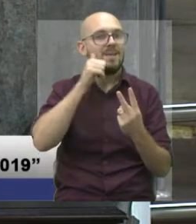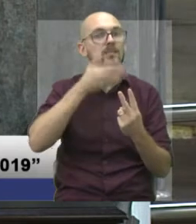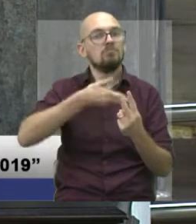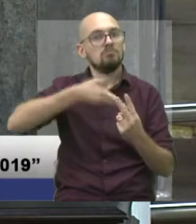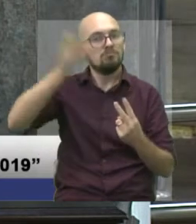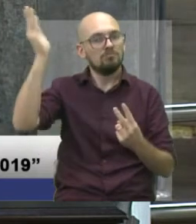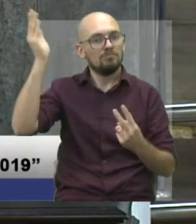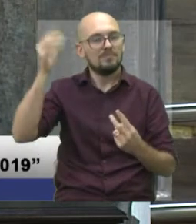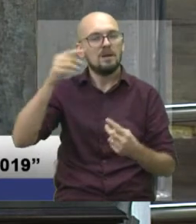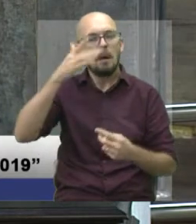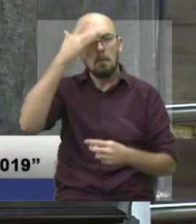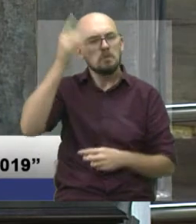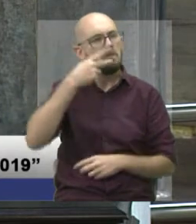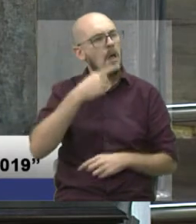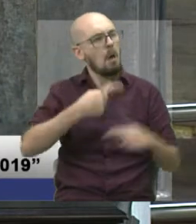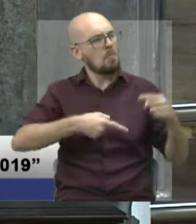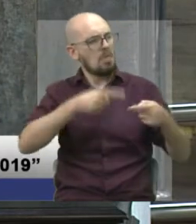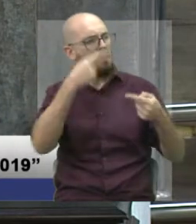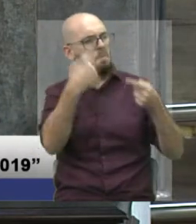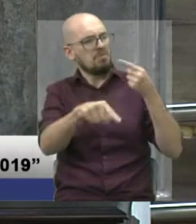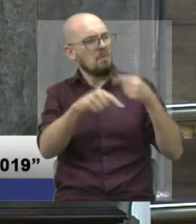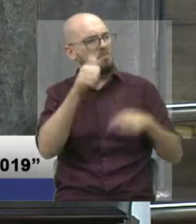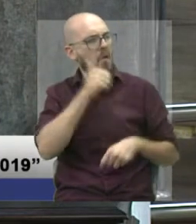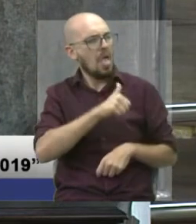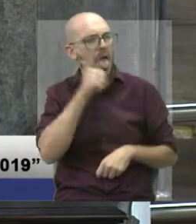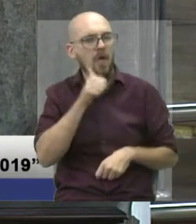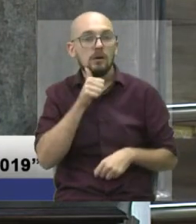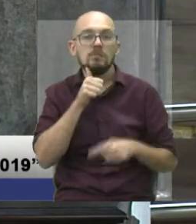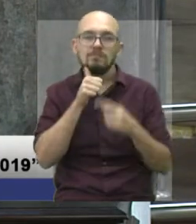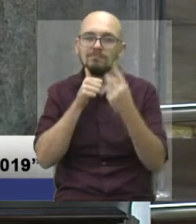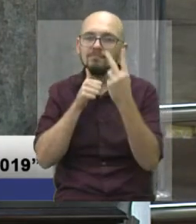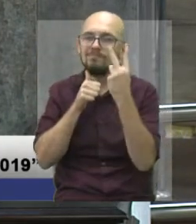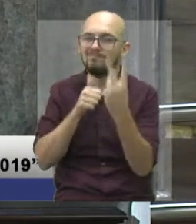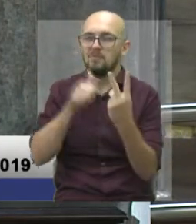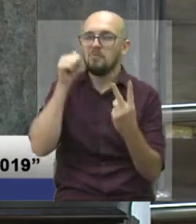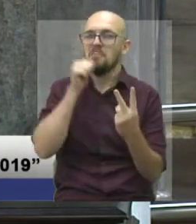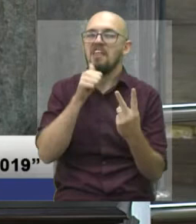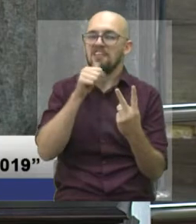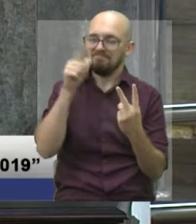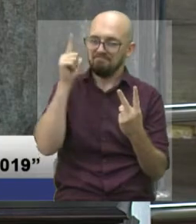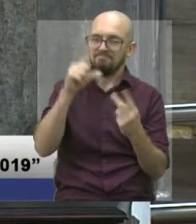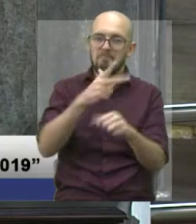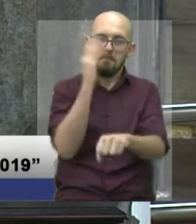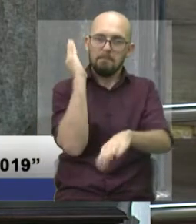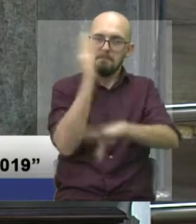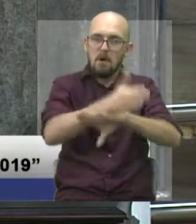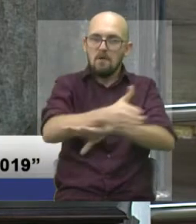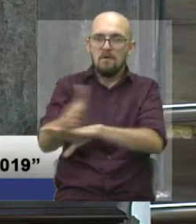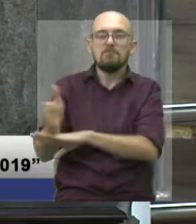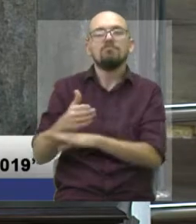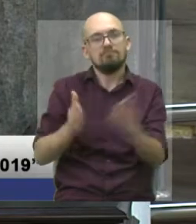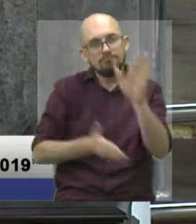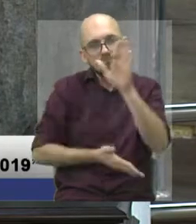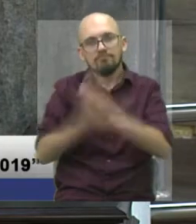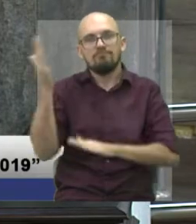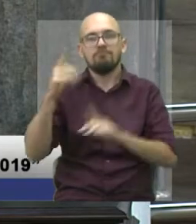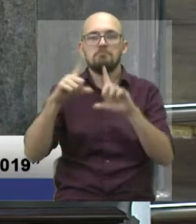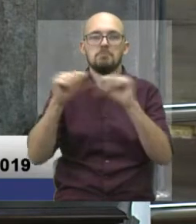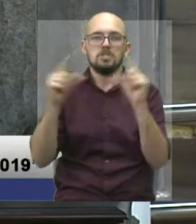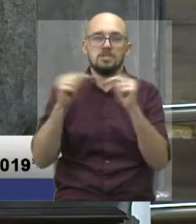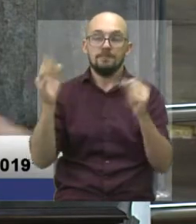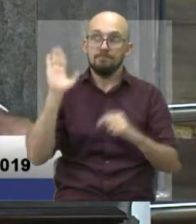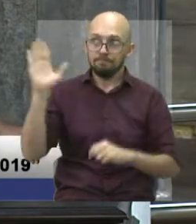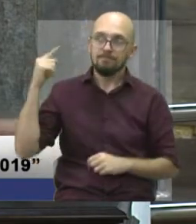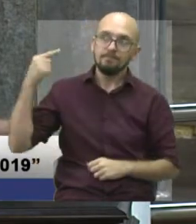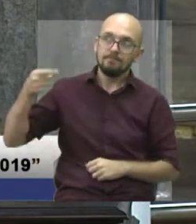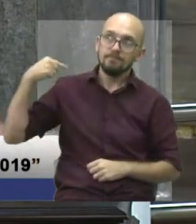mulher, diz que política não é lugar de mulher, hein? Então, duas alunas foram para Brasília. E ano passado, 2017, nós